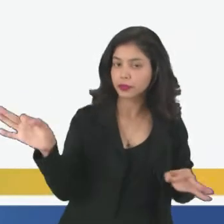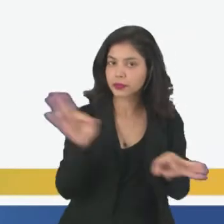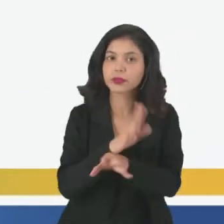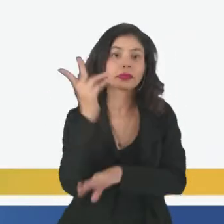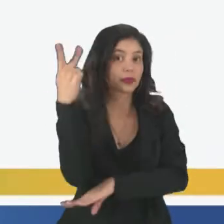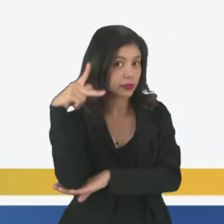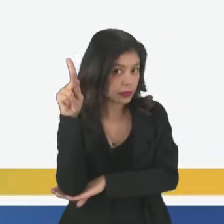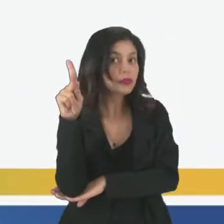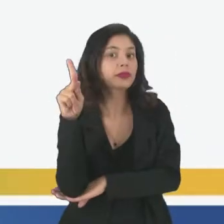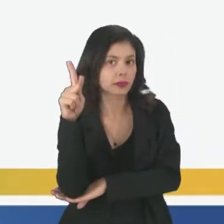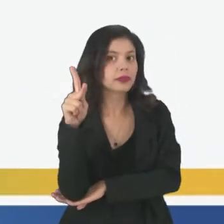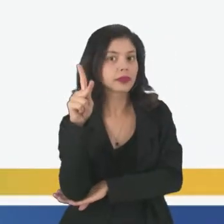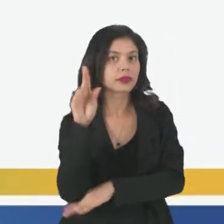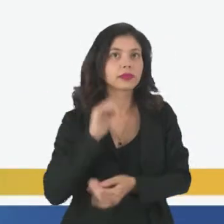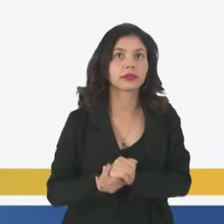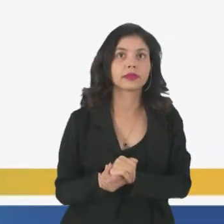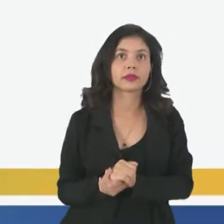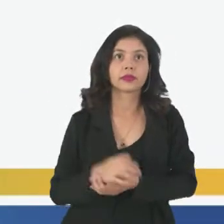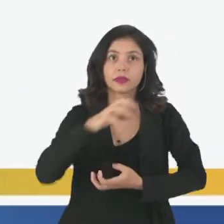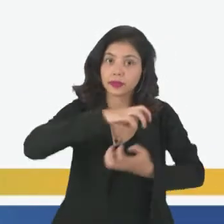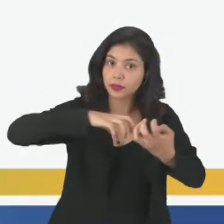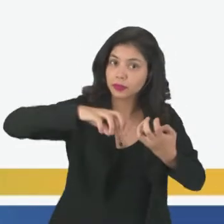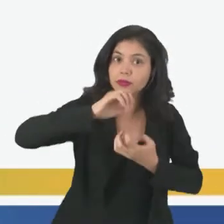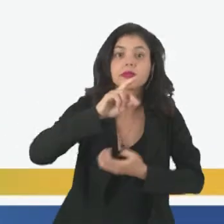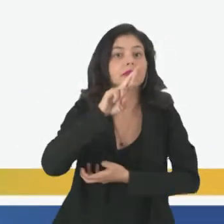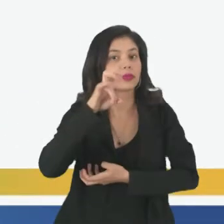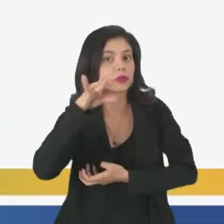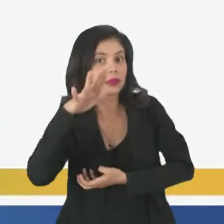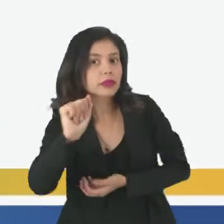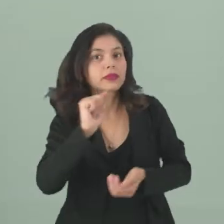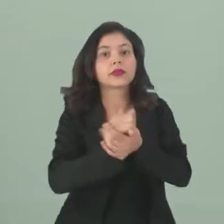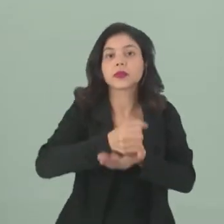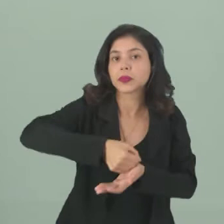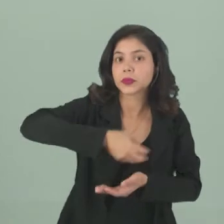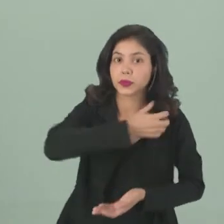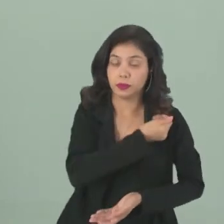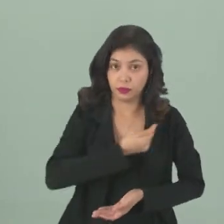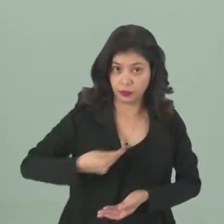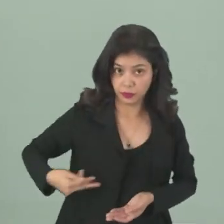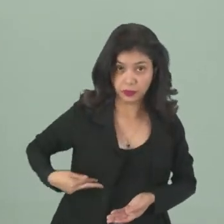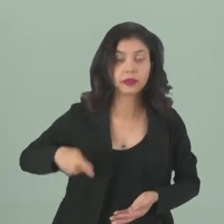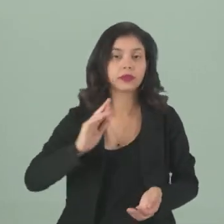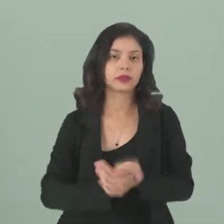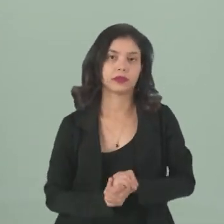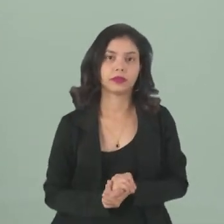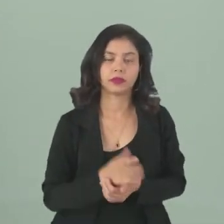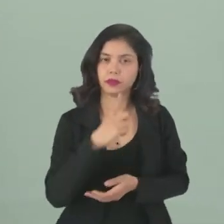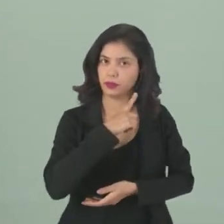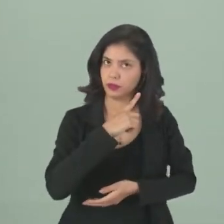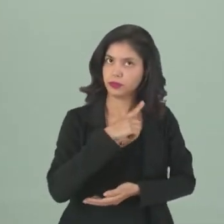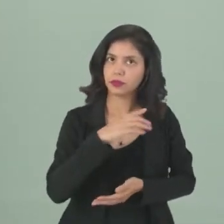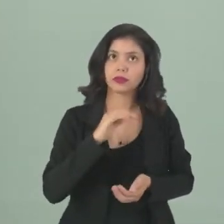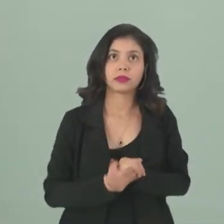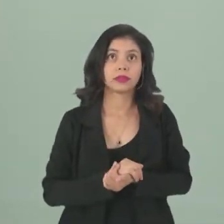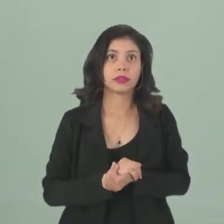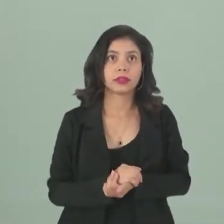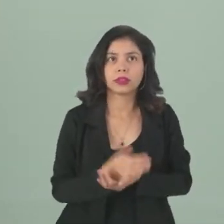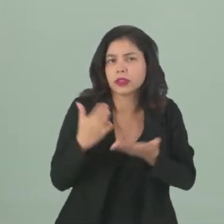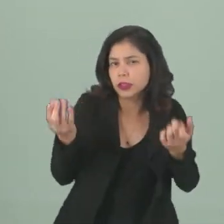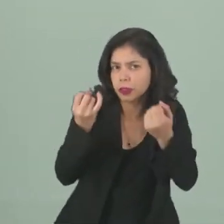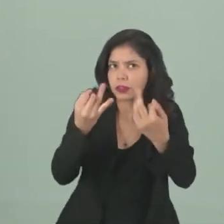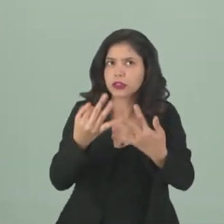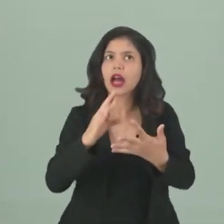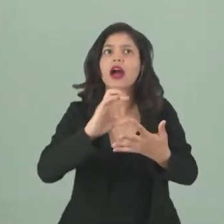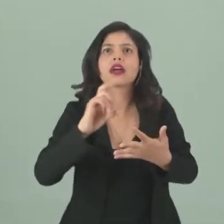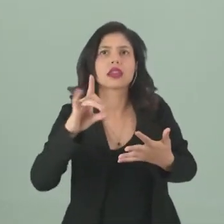período da chamada República Velha, a gente vai ter a ascensão, vamos